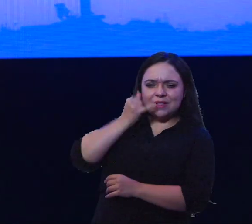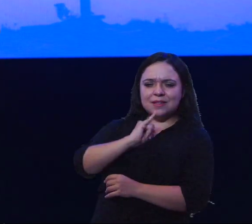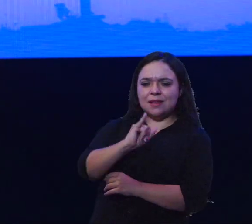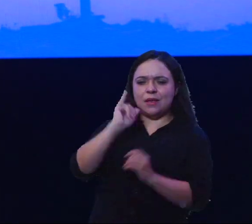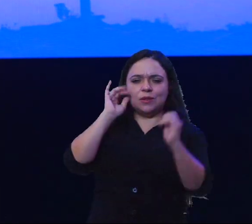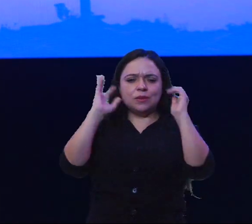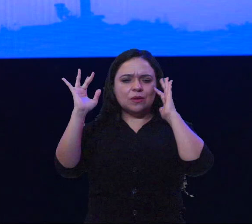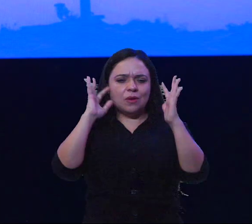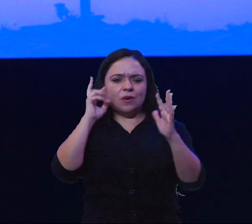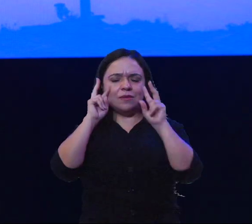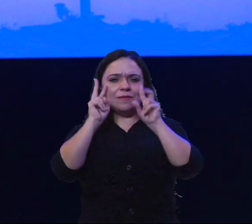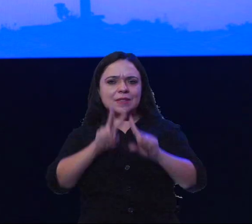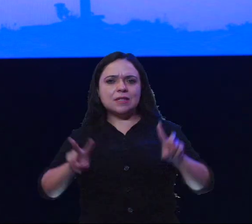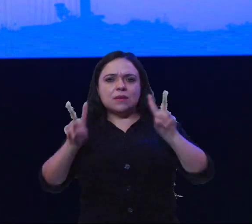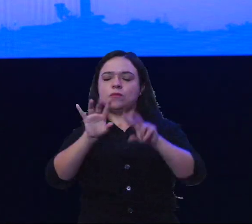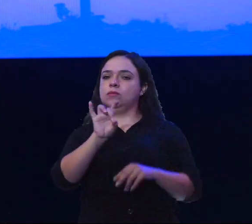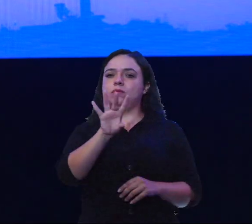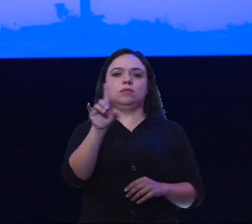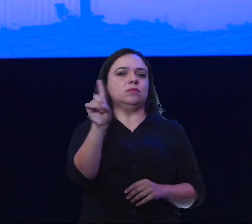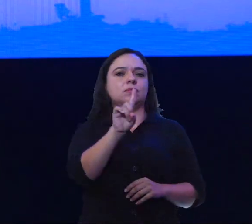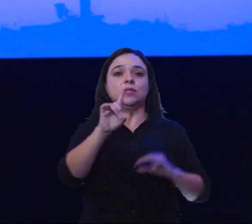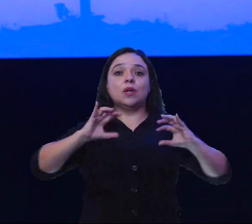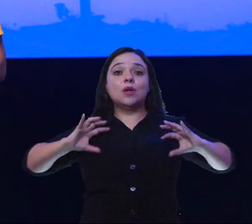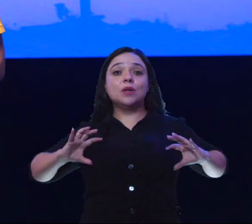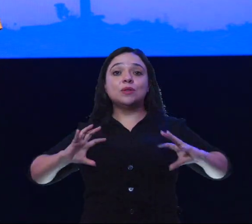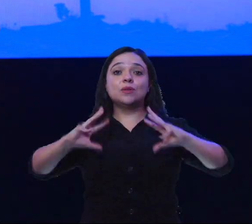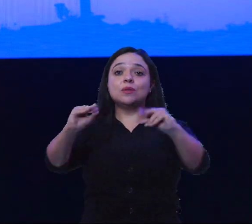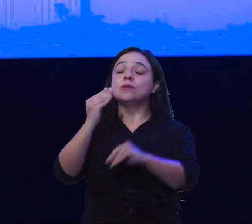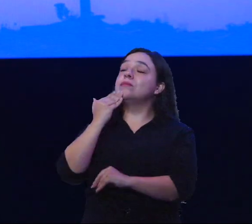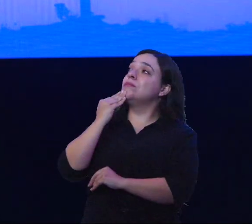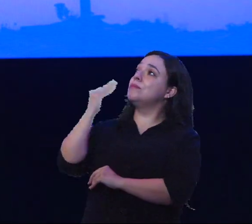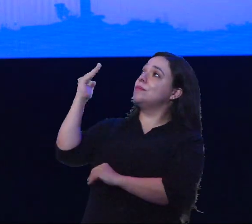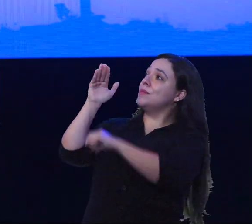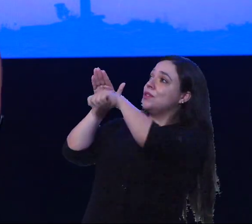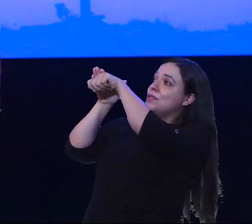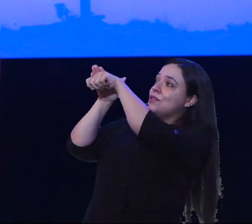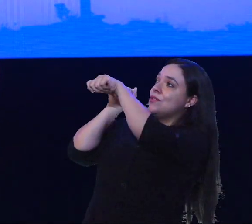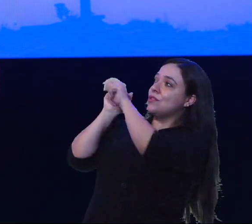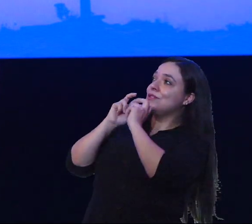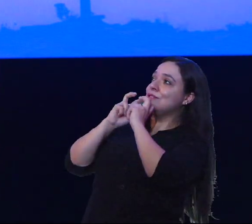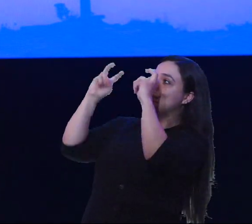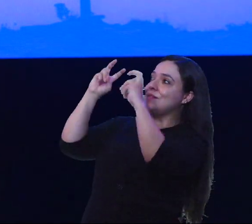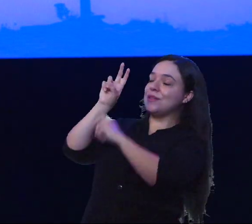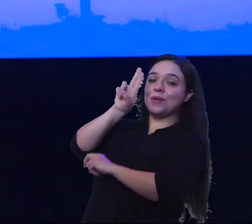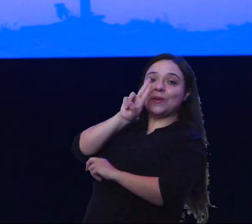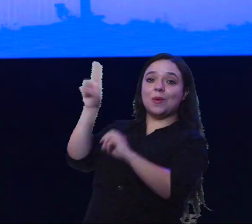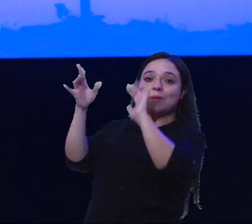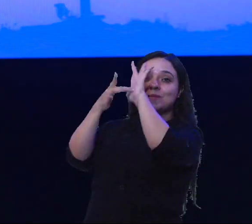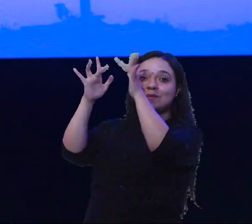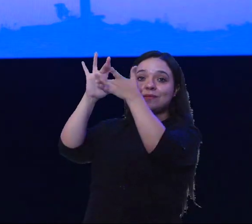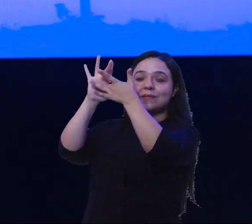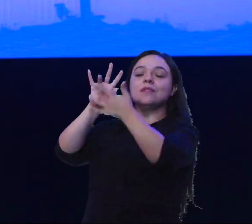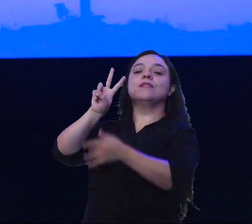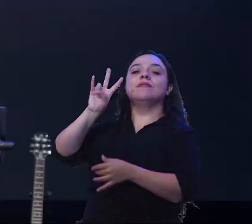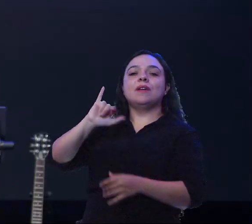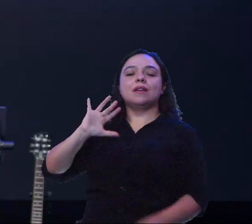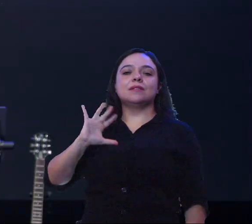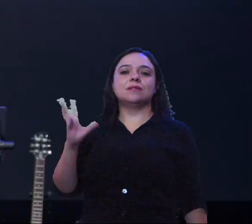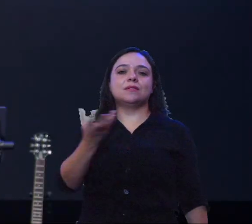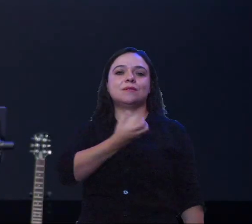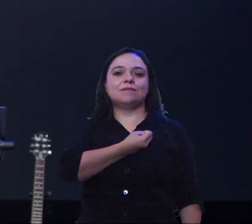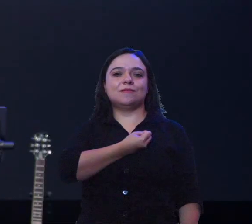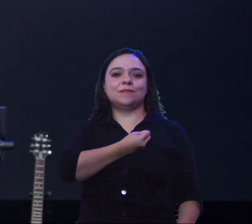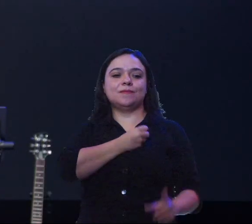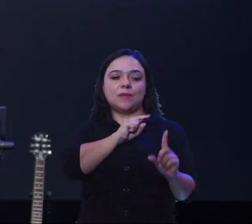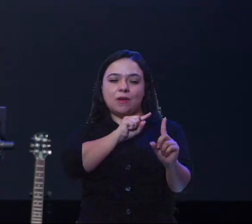visões. Ele vai dizer: e todo aquele que invocar o nome do Senhor será salvo. Os sonhos e as visões de Deus cumprem